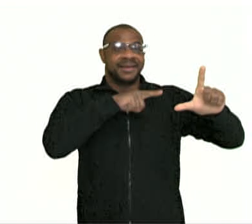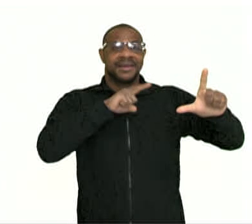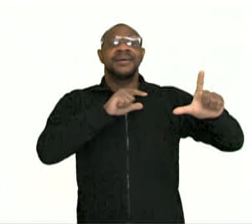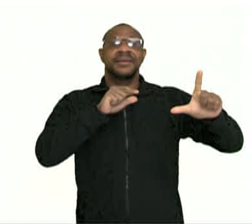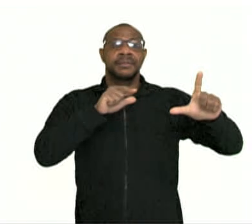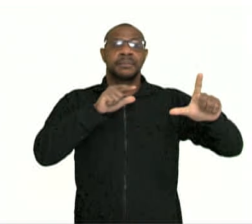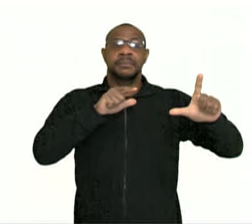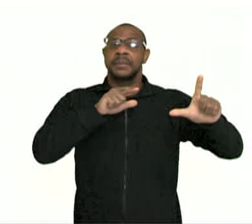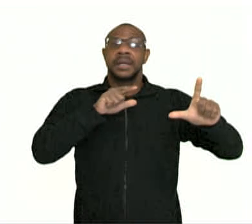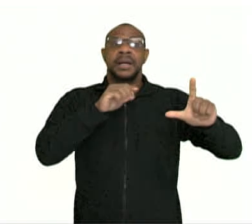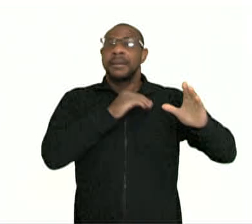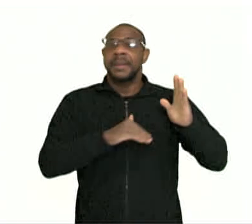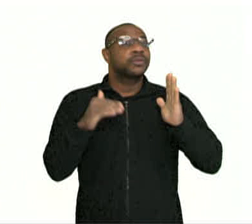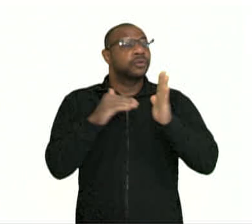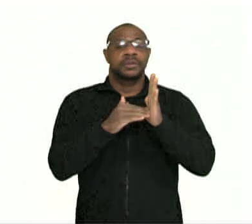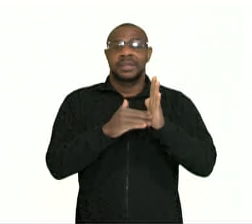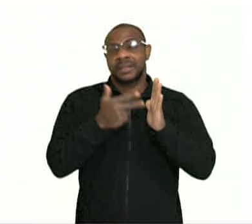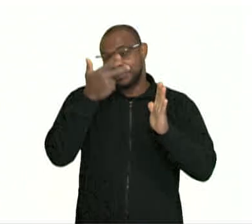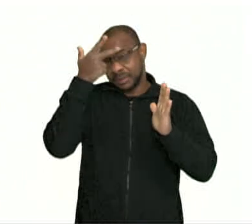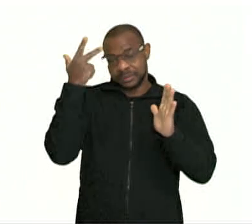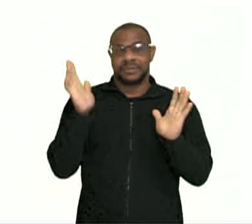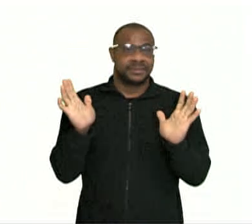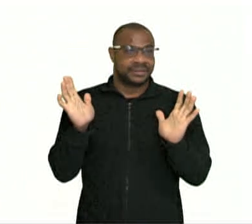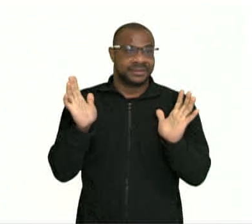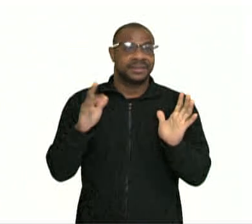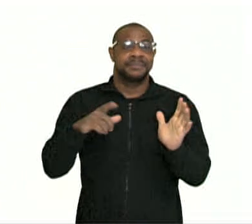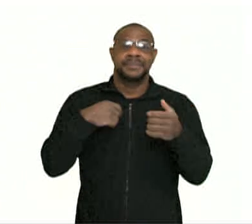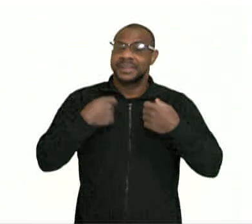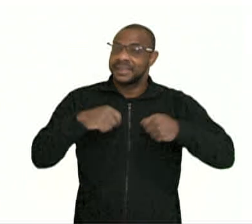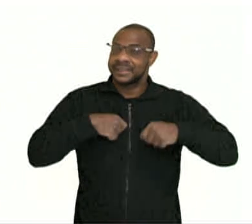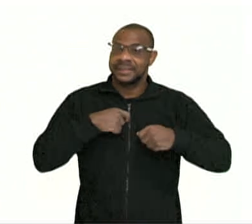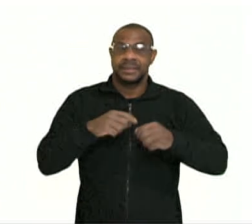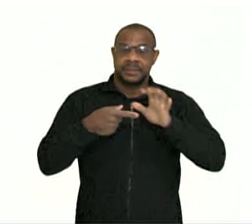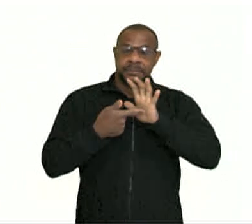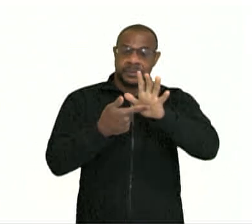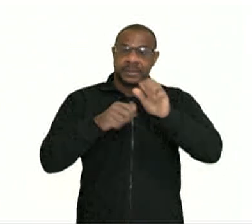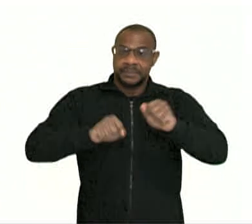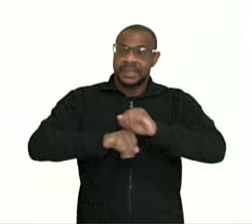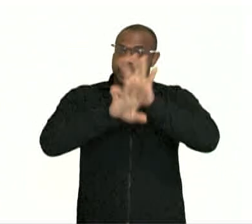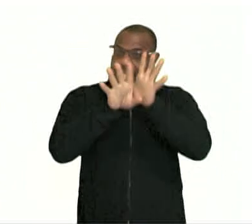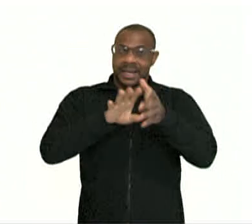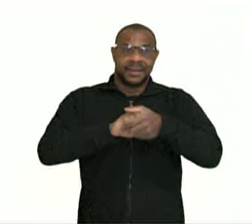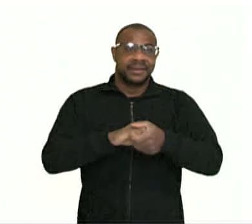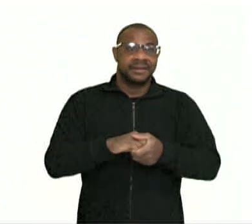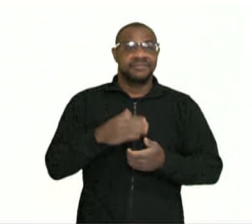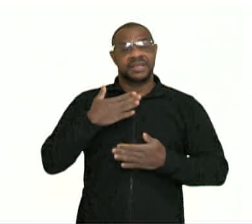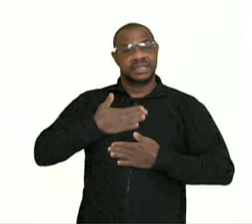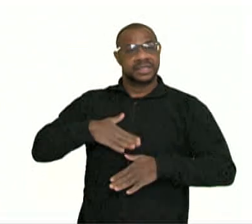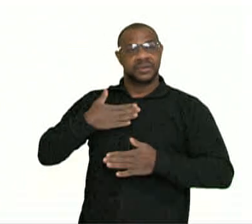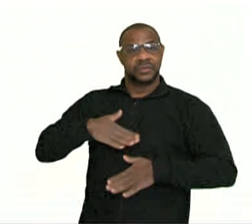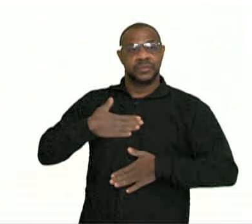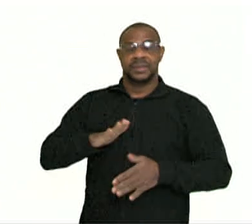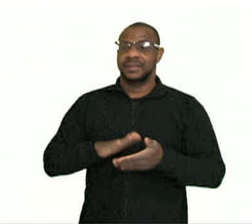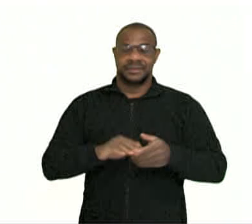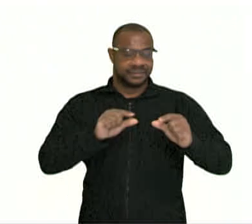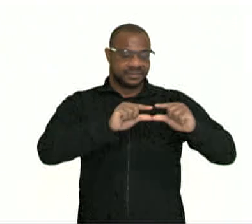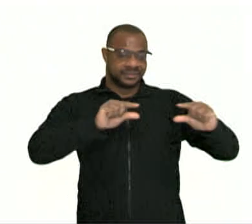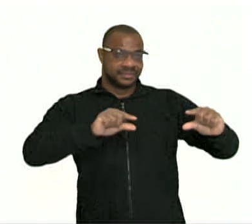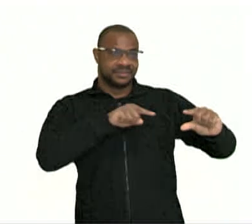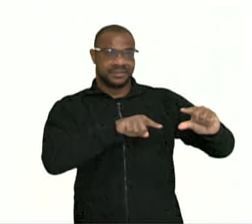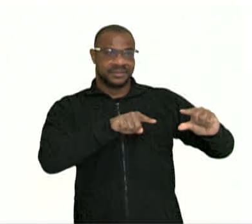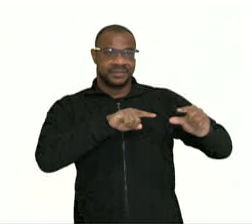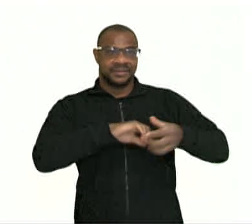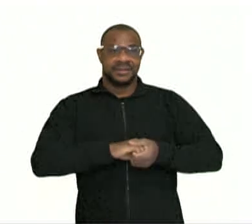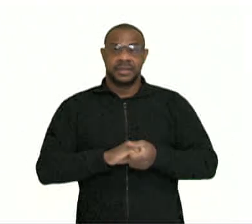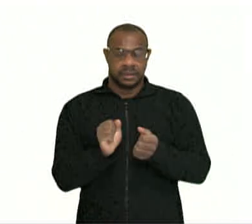para todas as camadas, né? Então, ele tem que ser bem elucidativo. Ó. Fique tranquilo, mas atento. A infecção